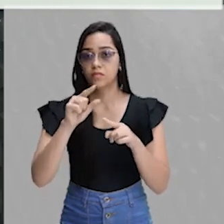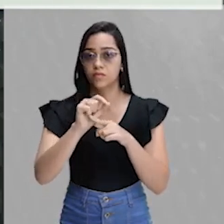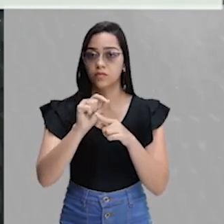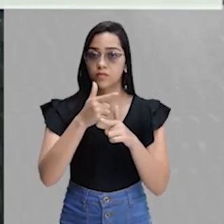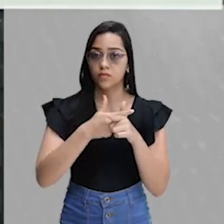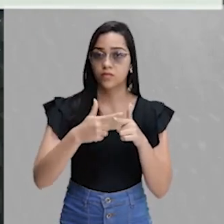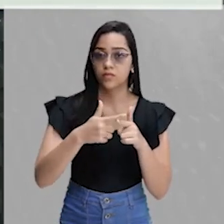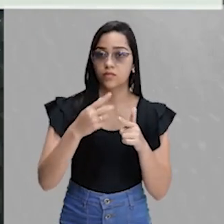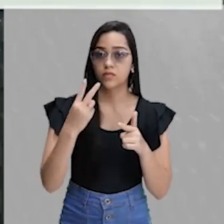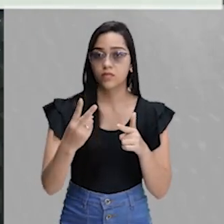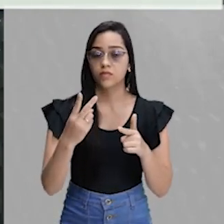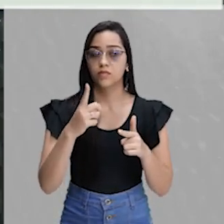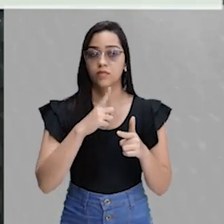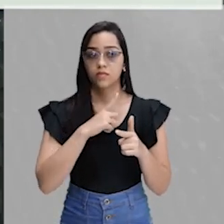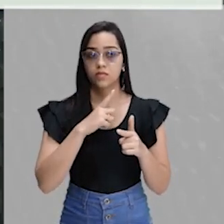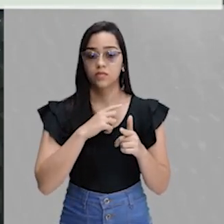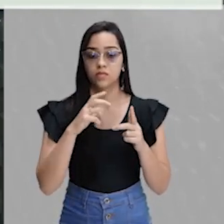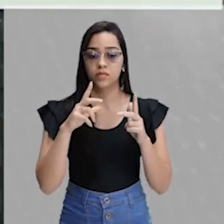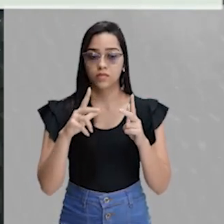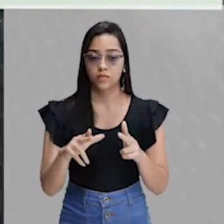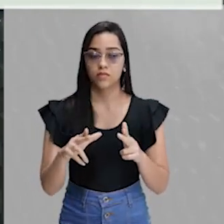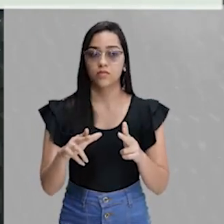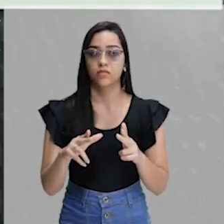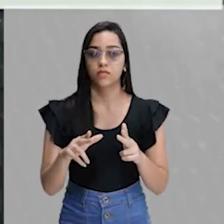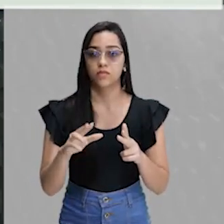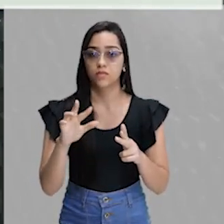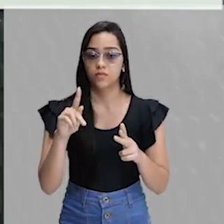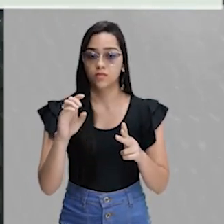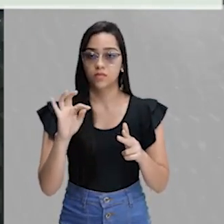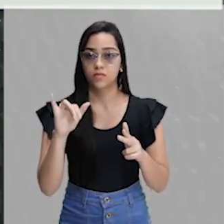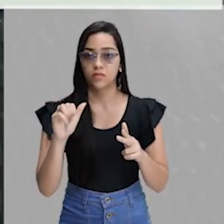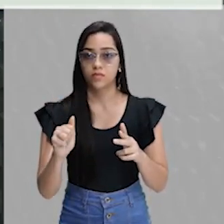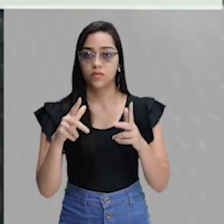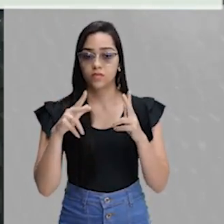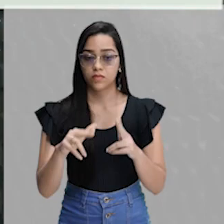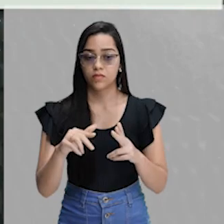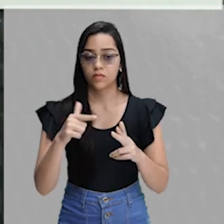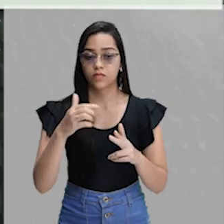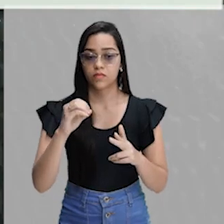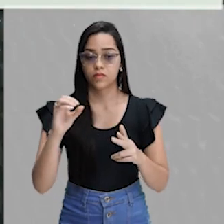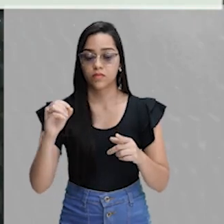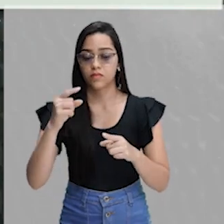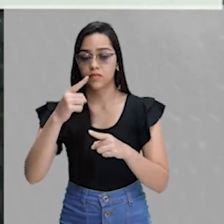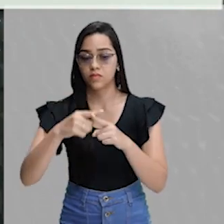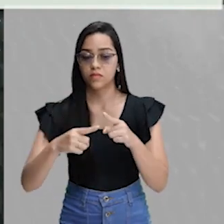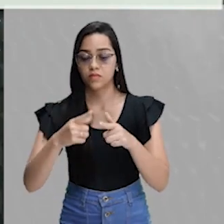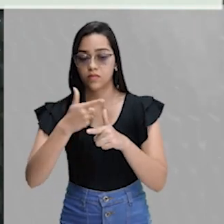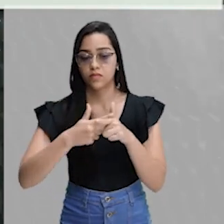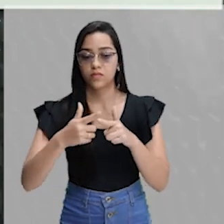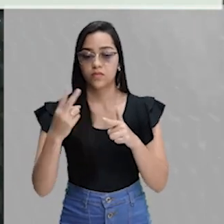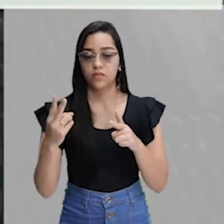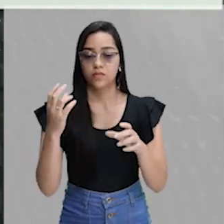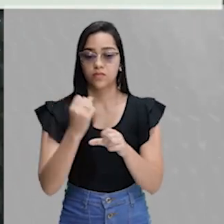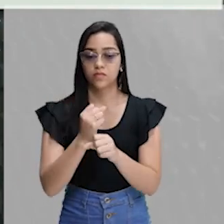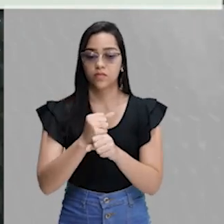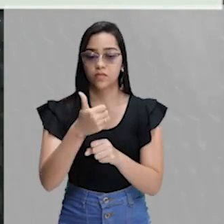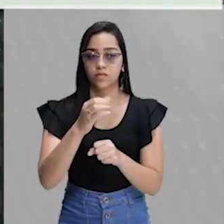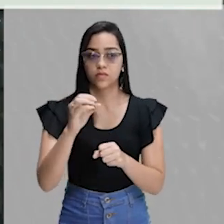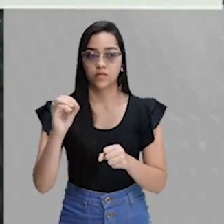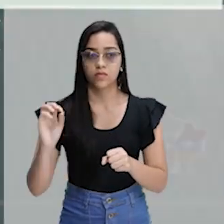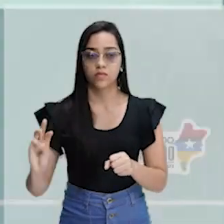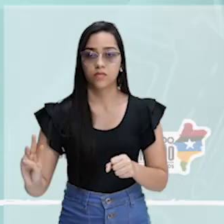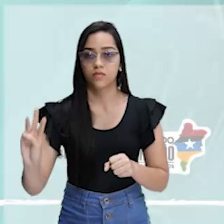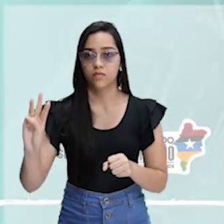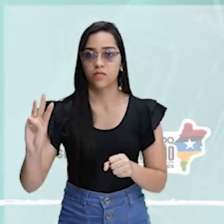2. Neste caso, a potência vai ser igual a 200 dividido por 2, vai dar 100